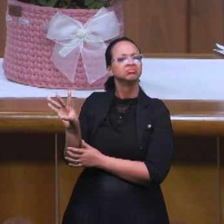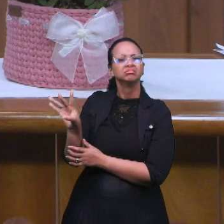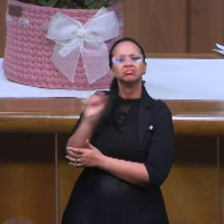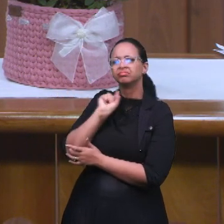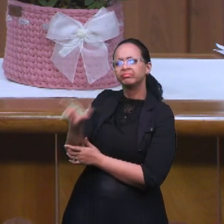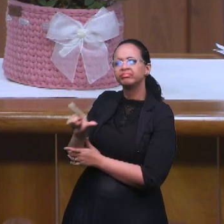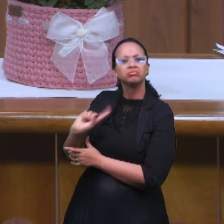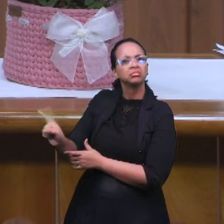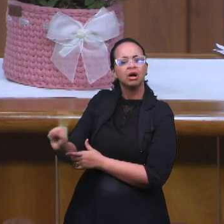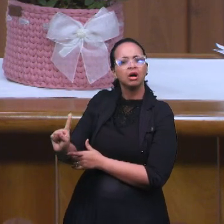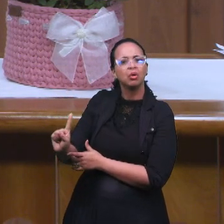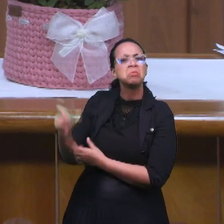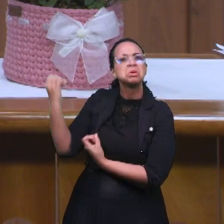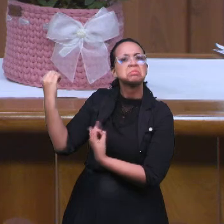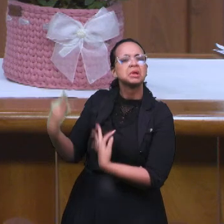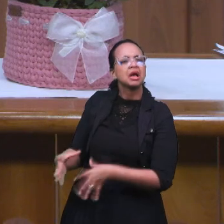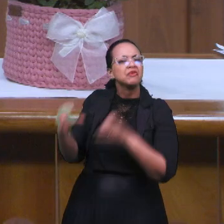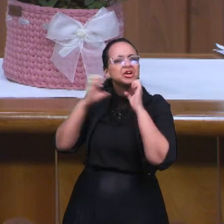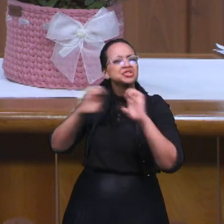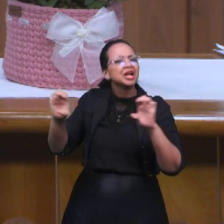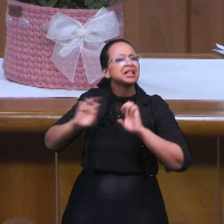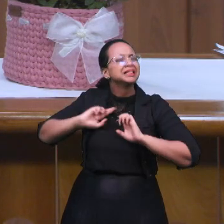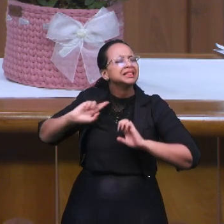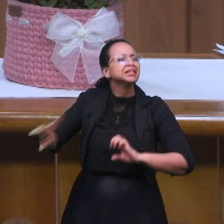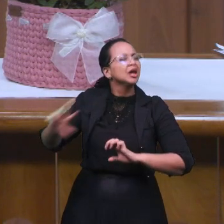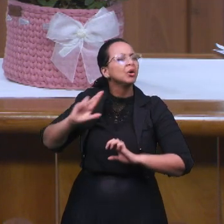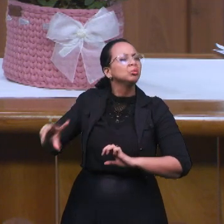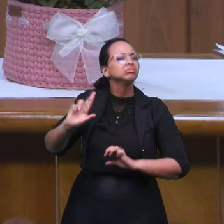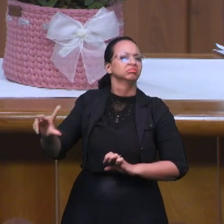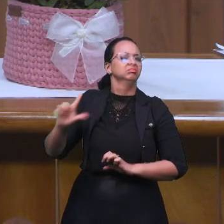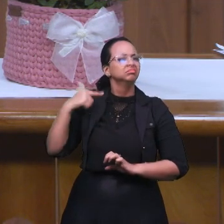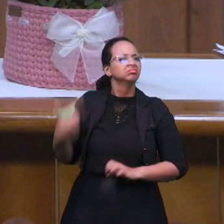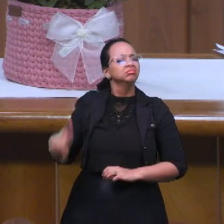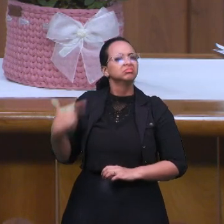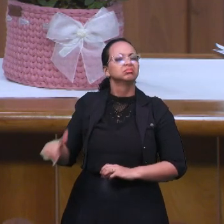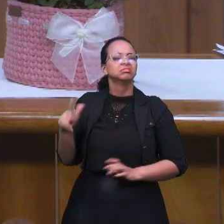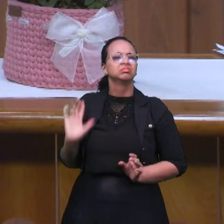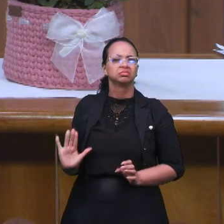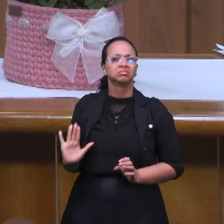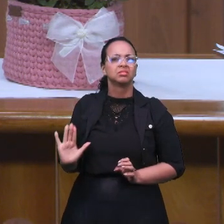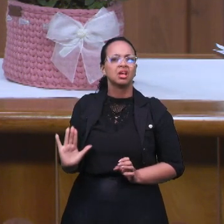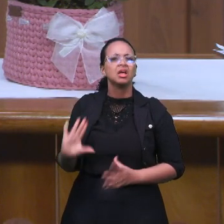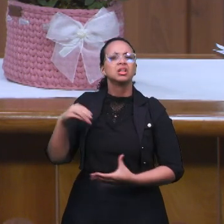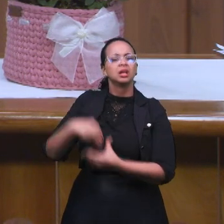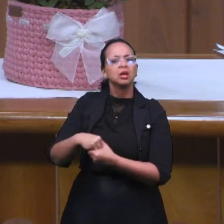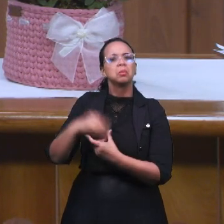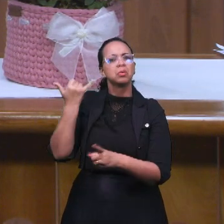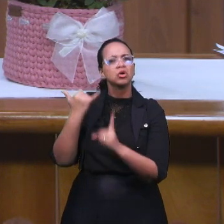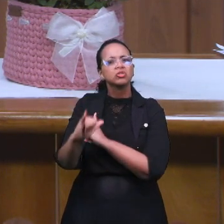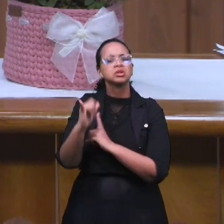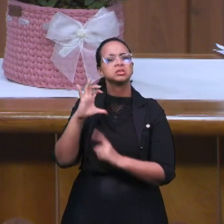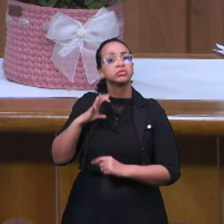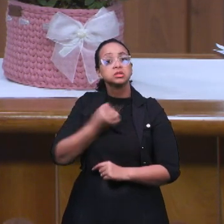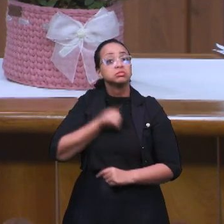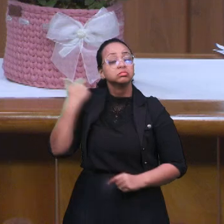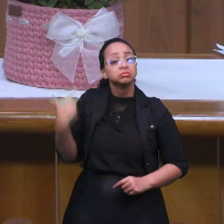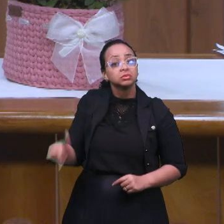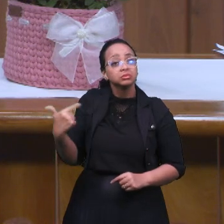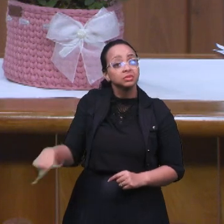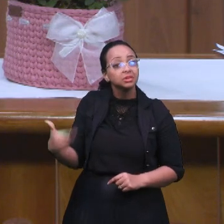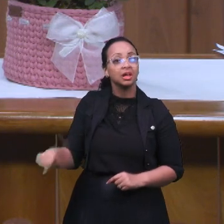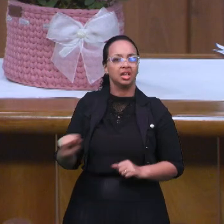o Evangelho, isso não existe. Não existe isso. No projeto de salvação, isso não existe. Não